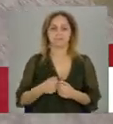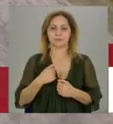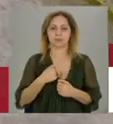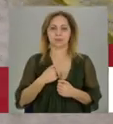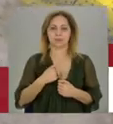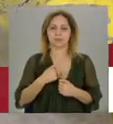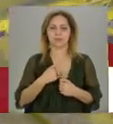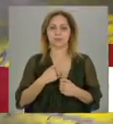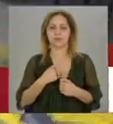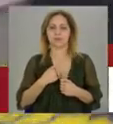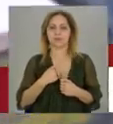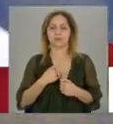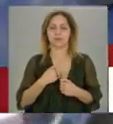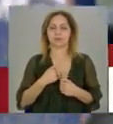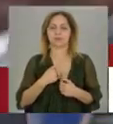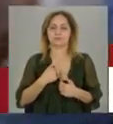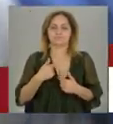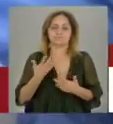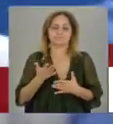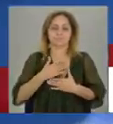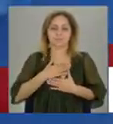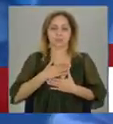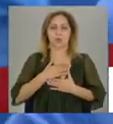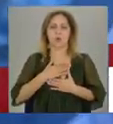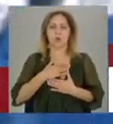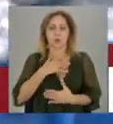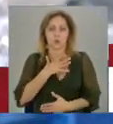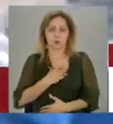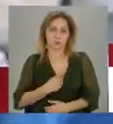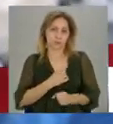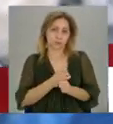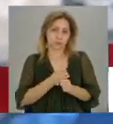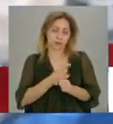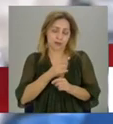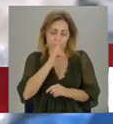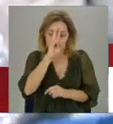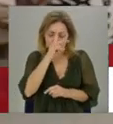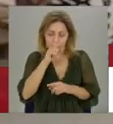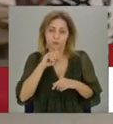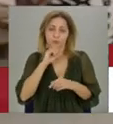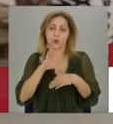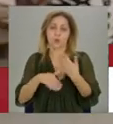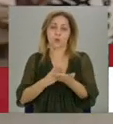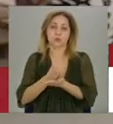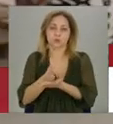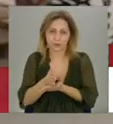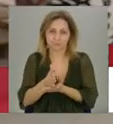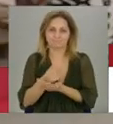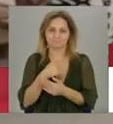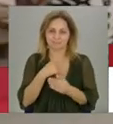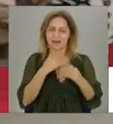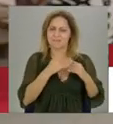mesmo... Estamos e a gente faz um esforço para isto continuar. Passámos por situações muito